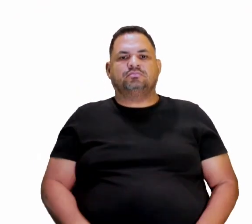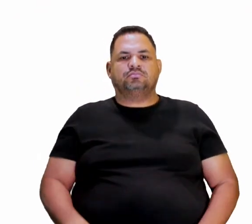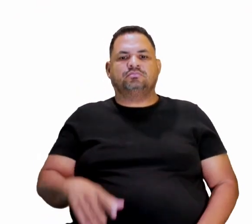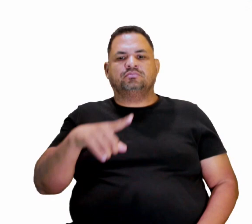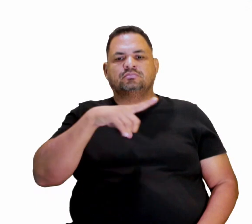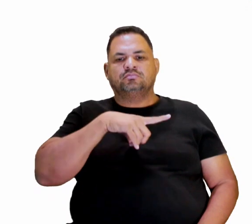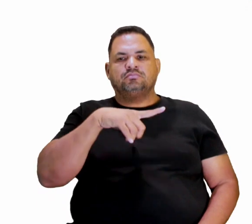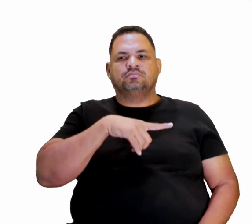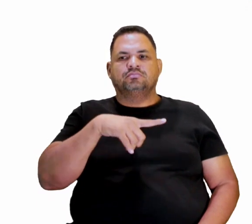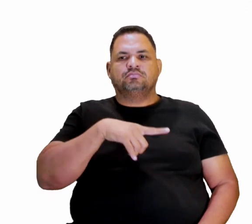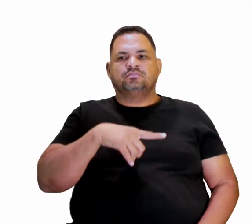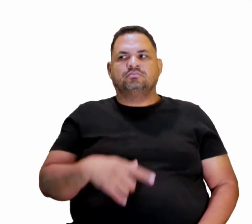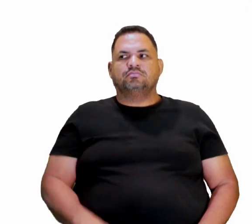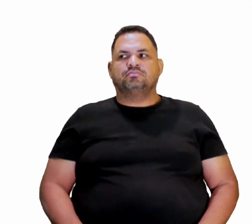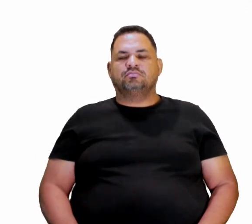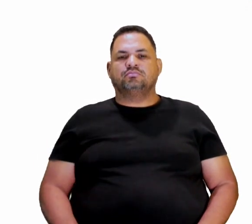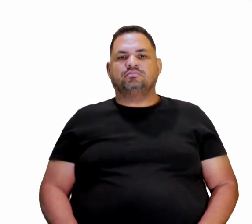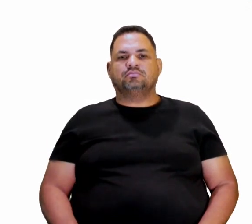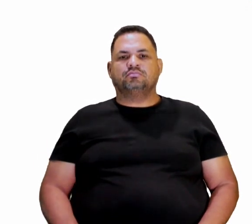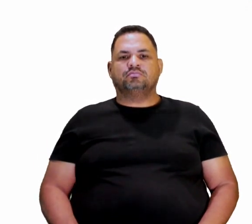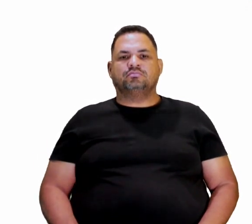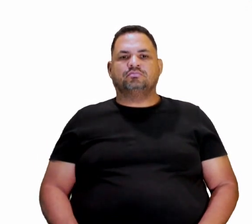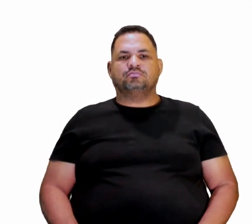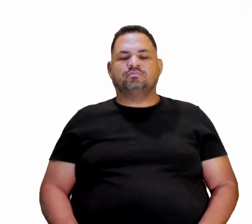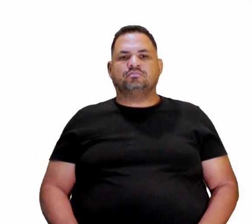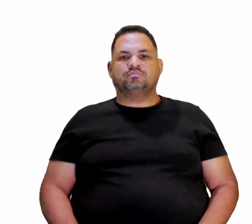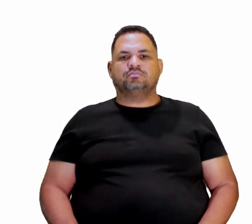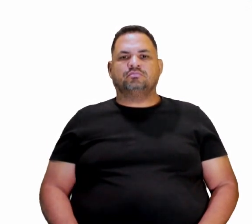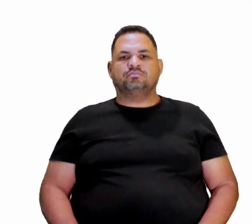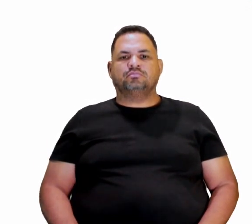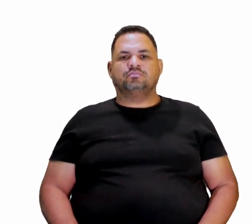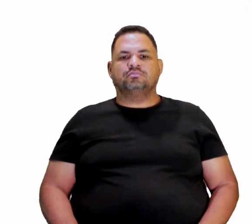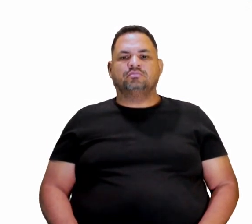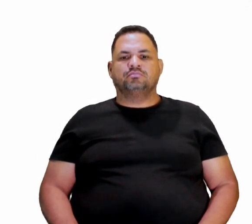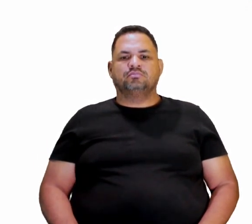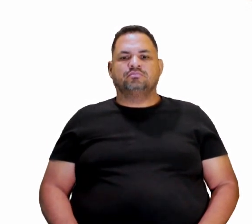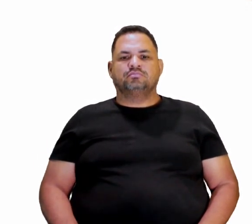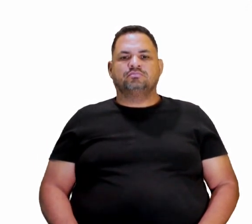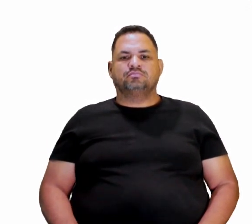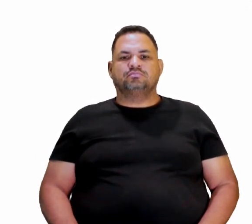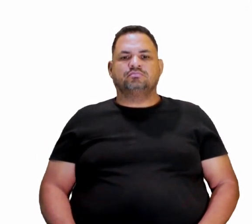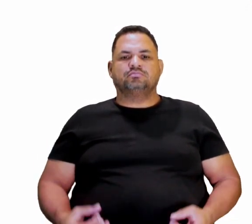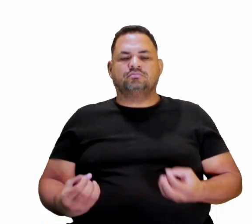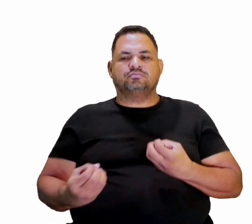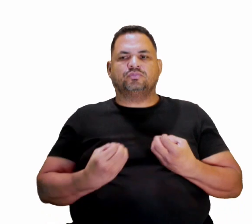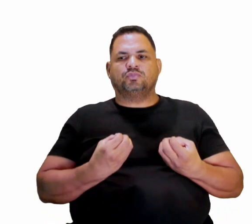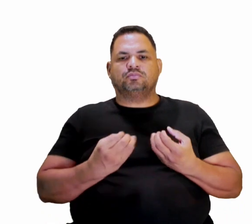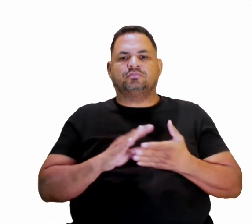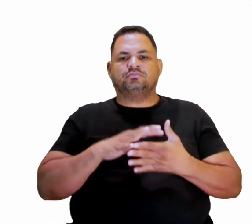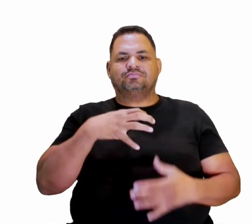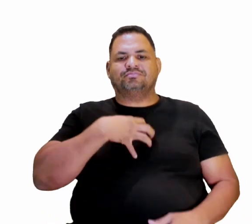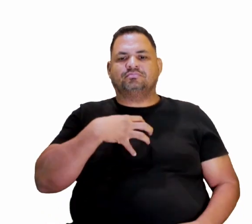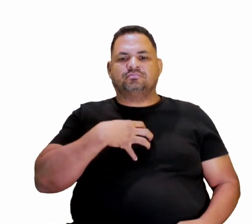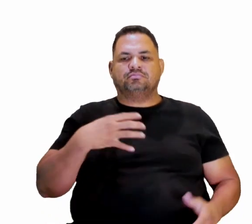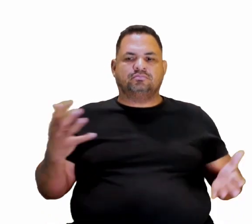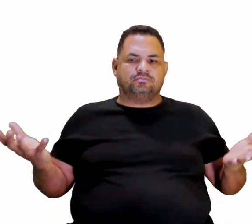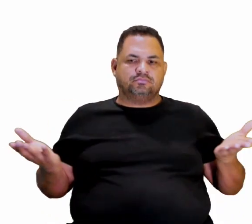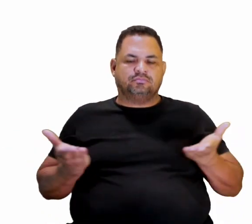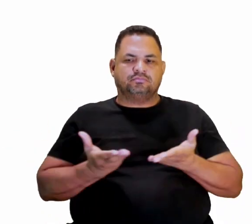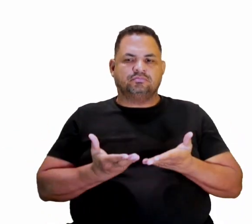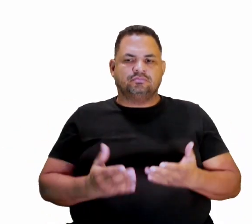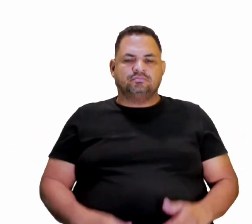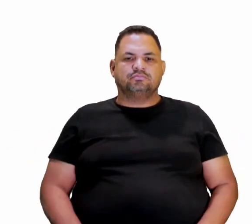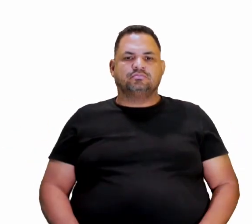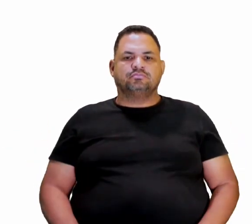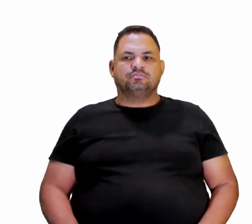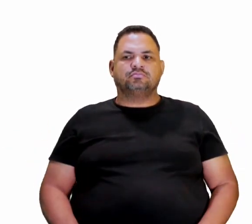Temos aí o How do you feel today? Como você se sente hoje? I don't